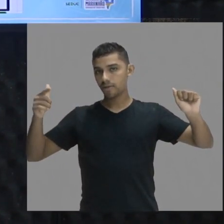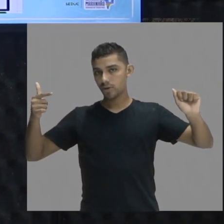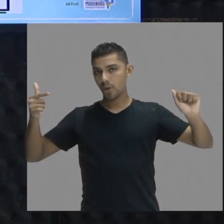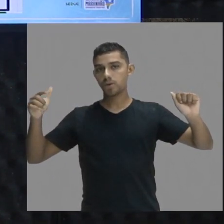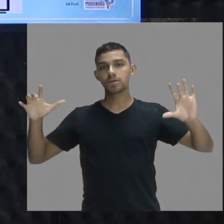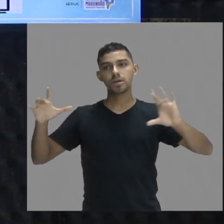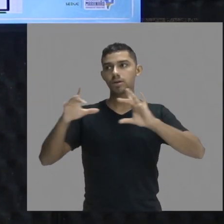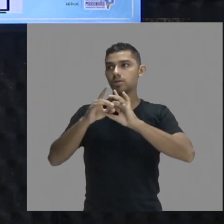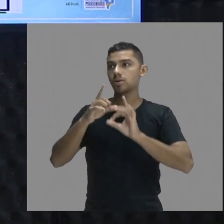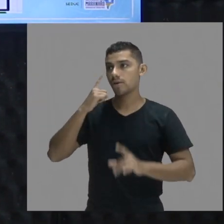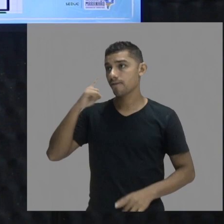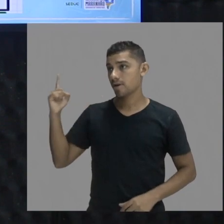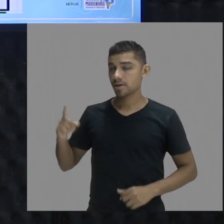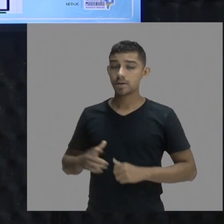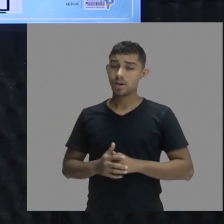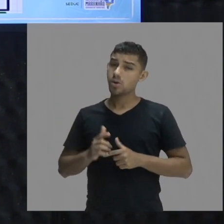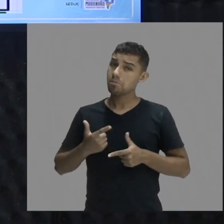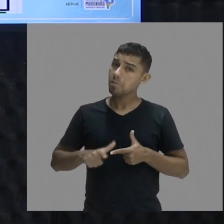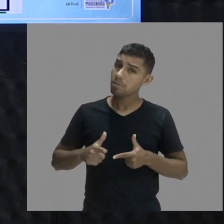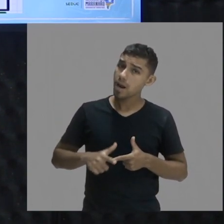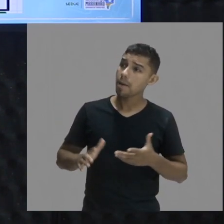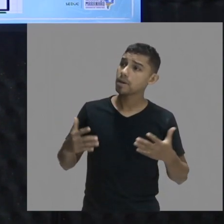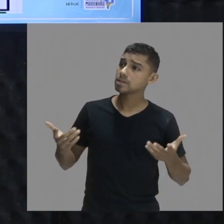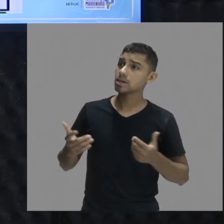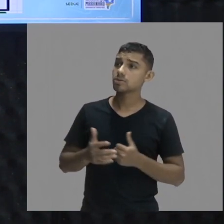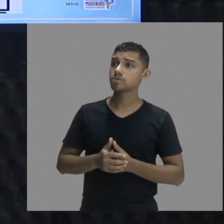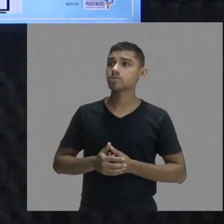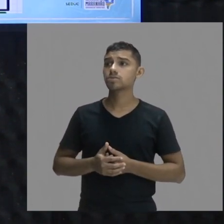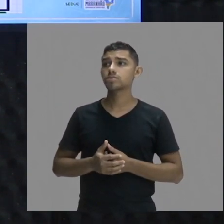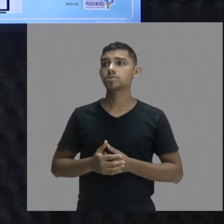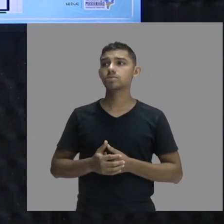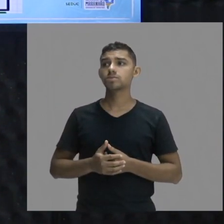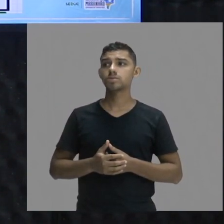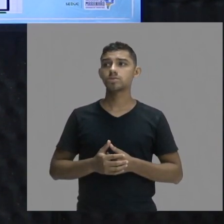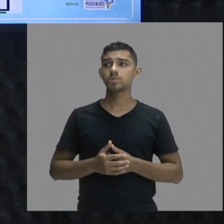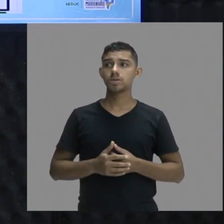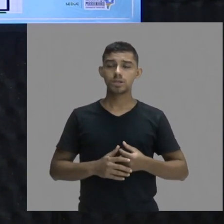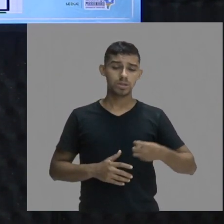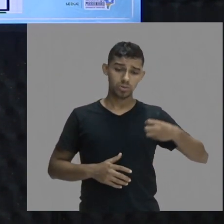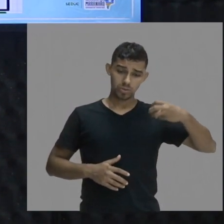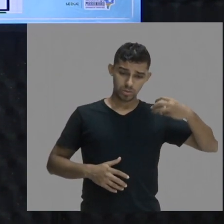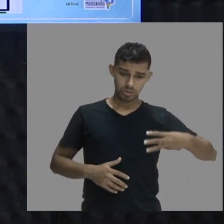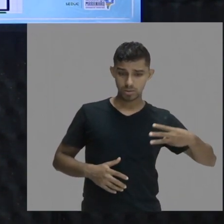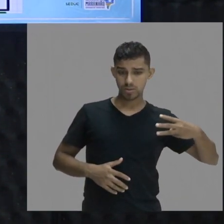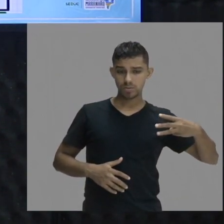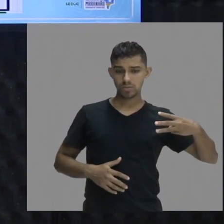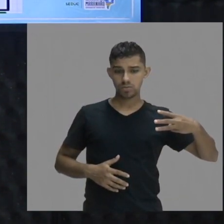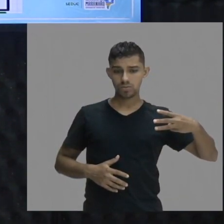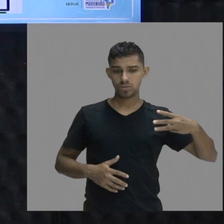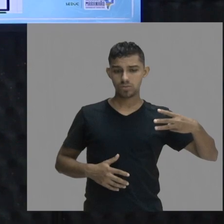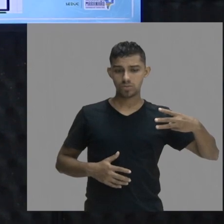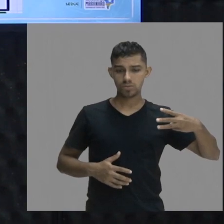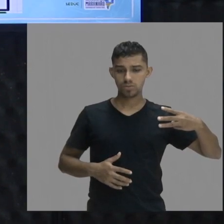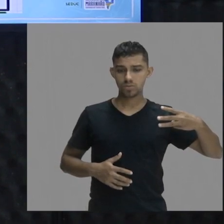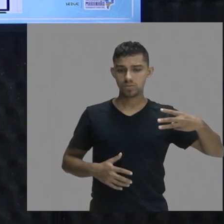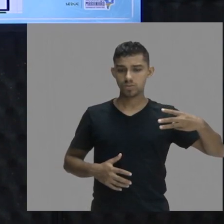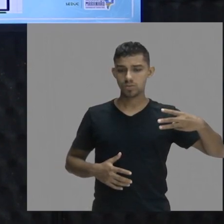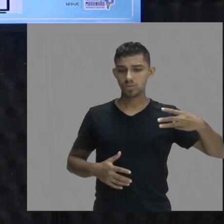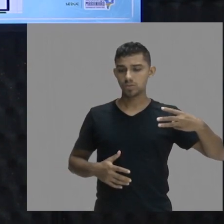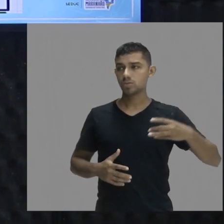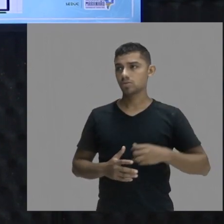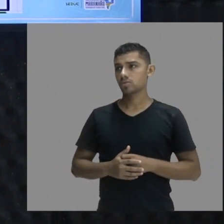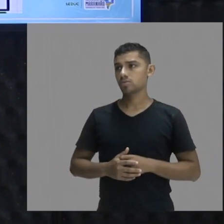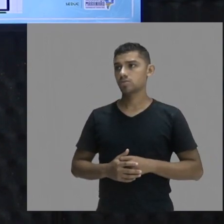né? Então, aqui, o problema é que você tem esse que tem 3 aqui, ó. Esse que tem 3